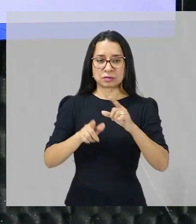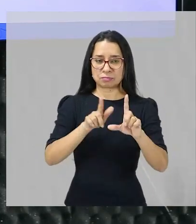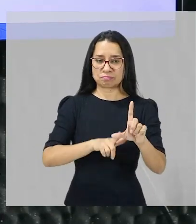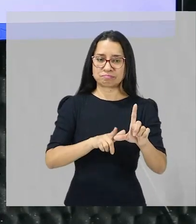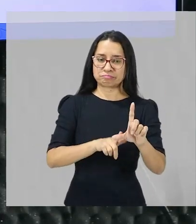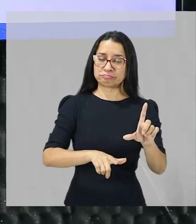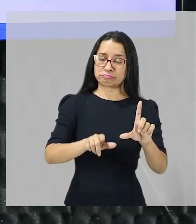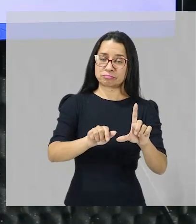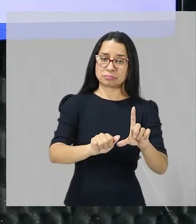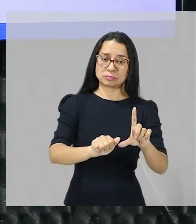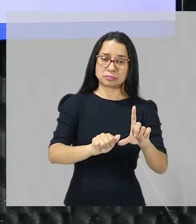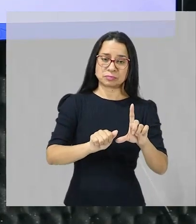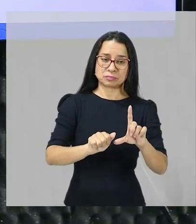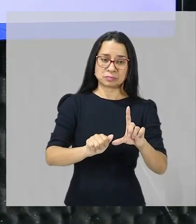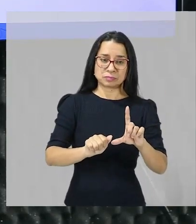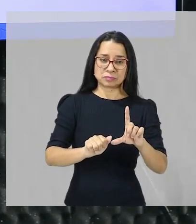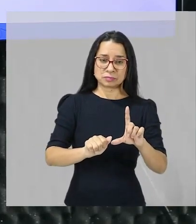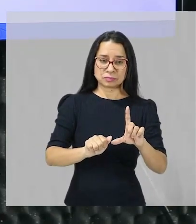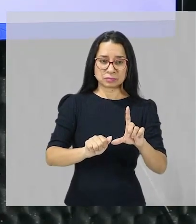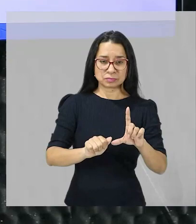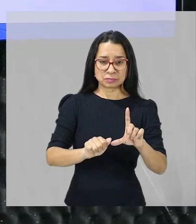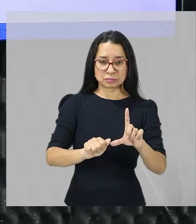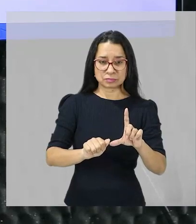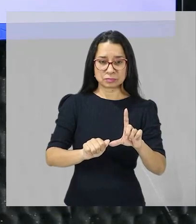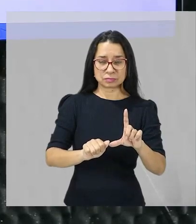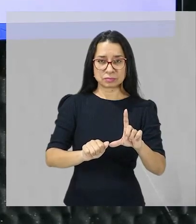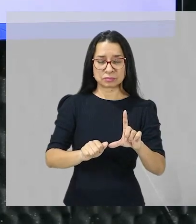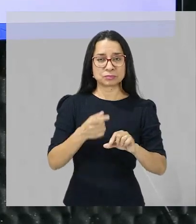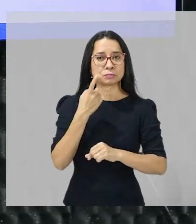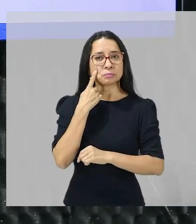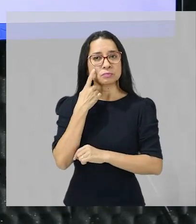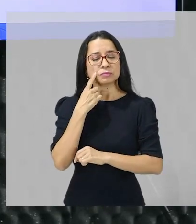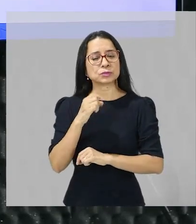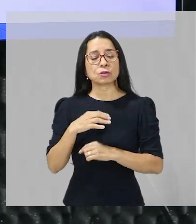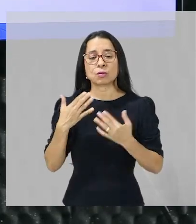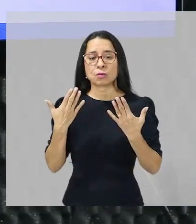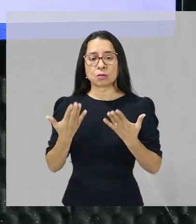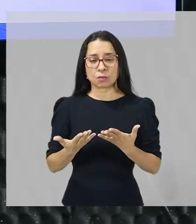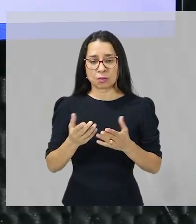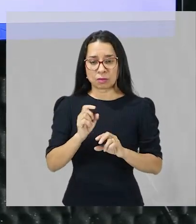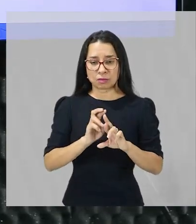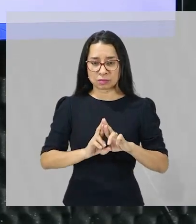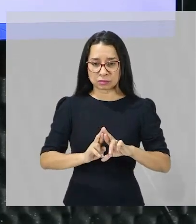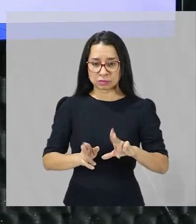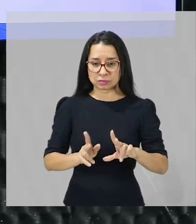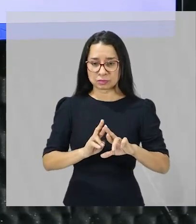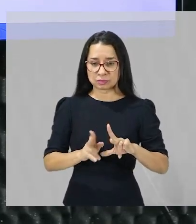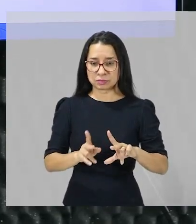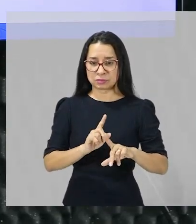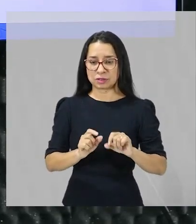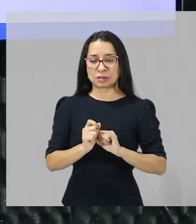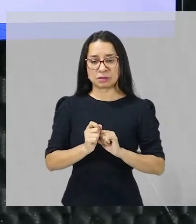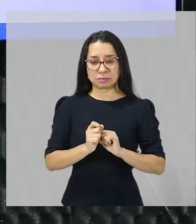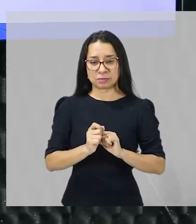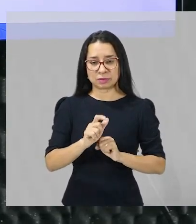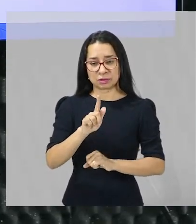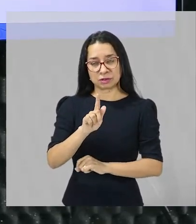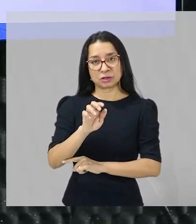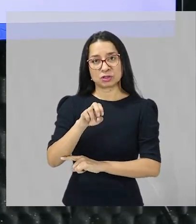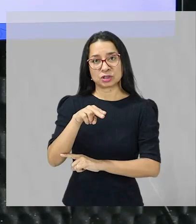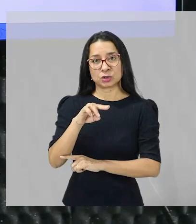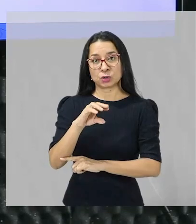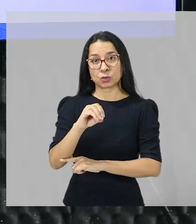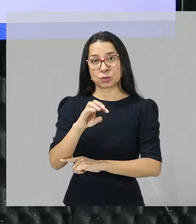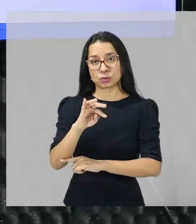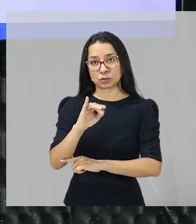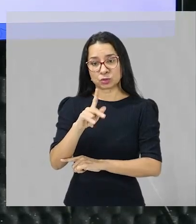mesmo genótipo ou o mesmo fenótipo. Vamos lá, pessoal, qual é a diferença entre genótipo e